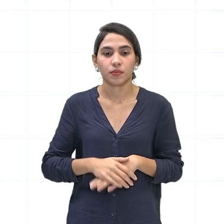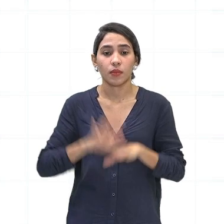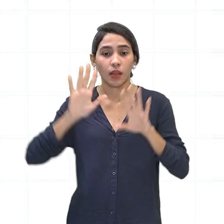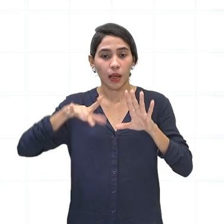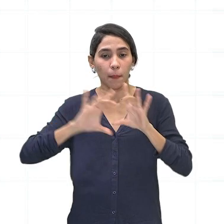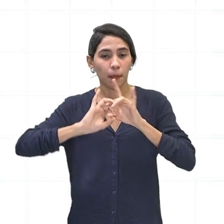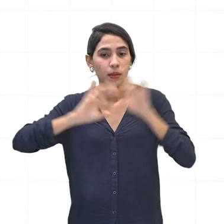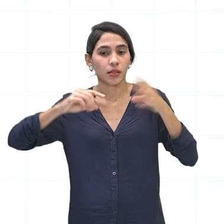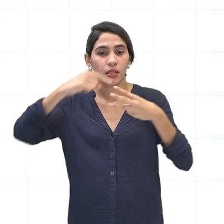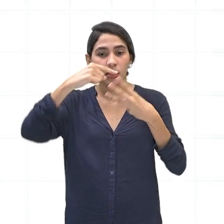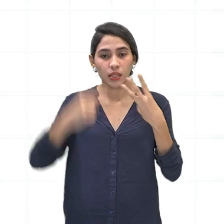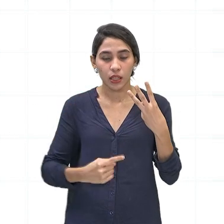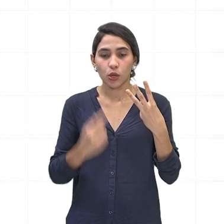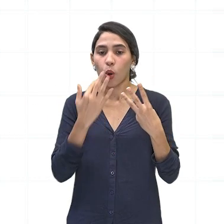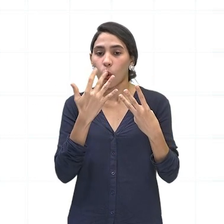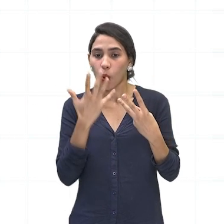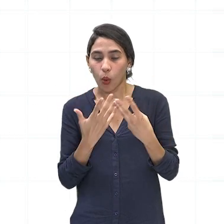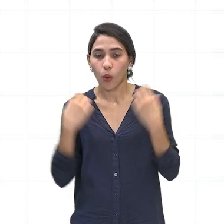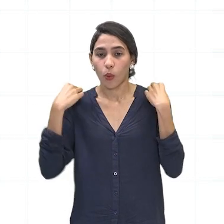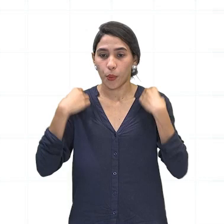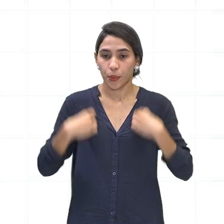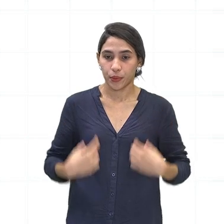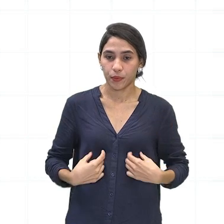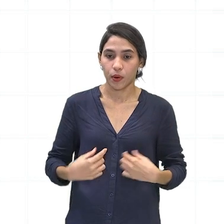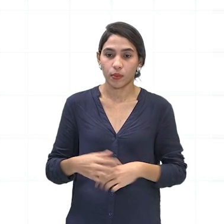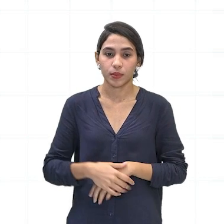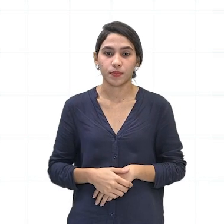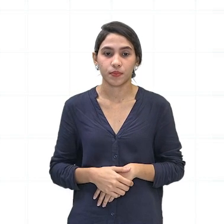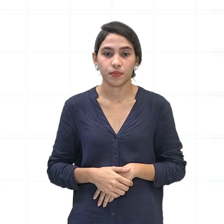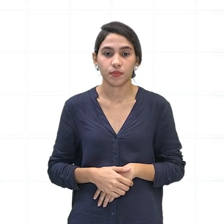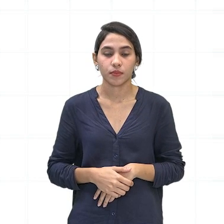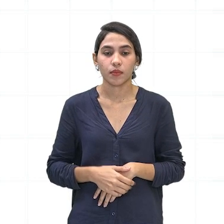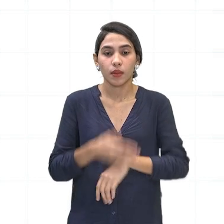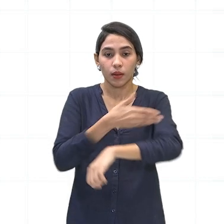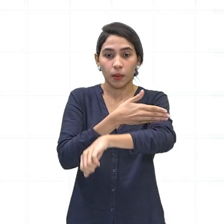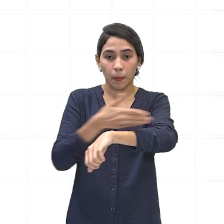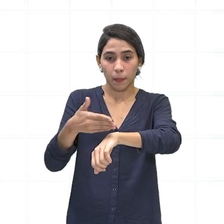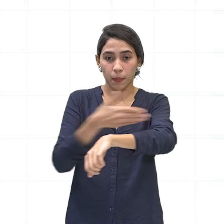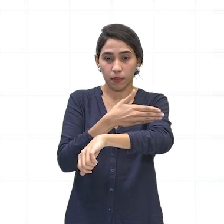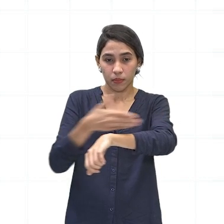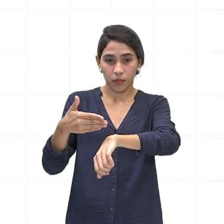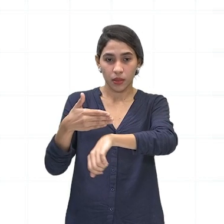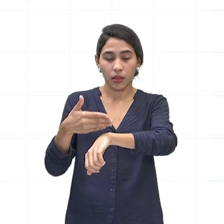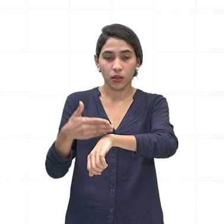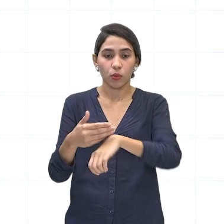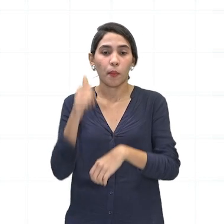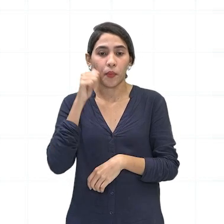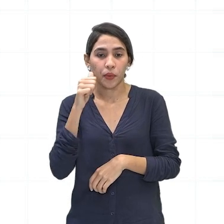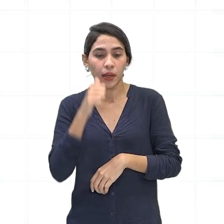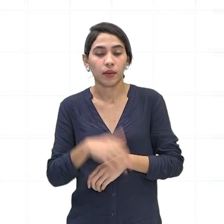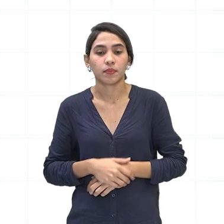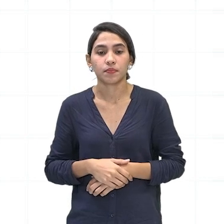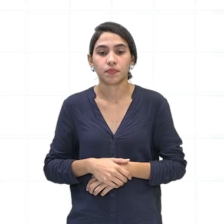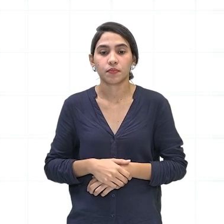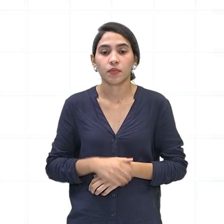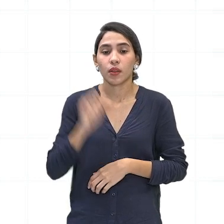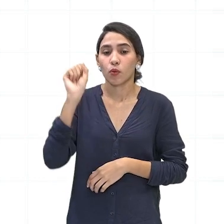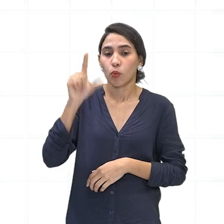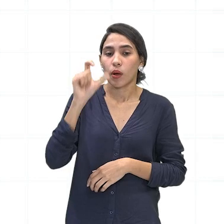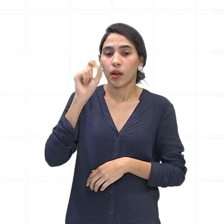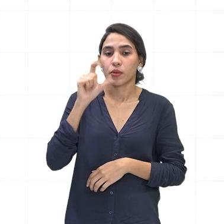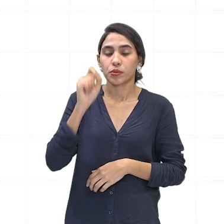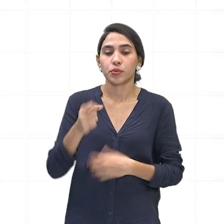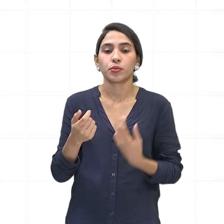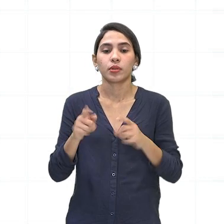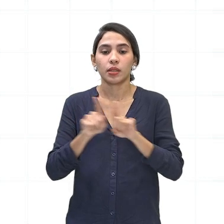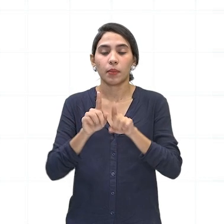apenas 3 cores de uniformes para o Kendo. São elas o branco, que é geralmente utilizado pelas mulheres, e o azul e o